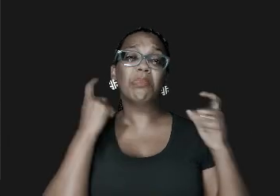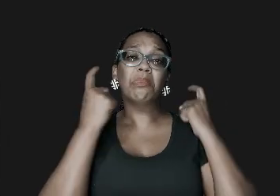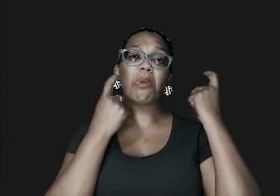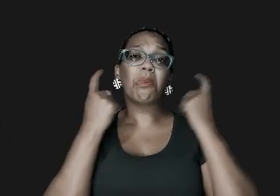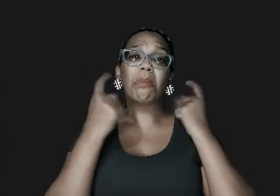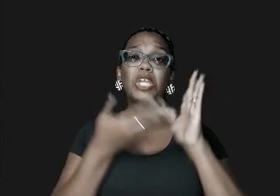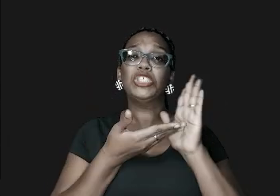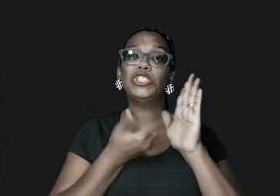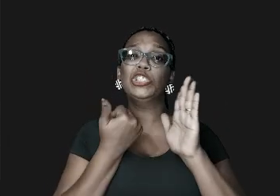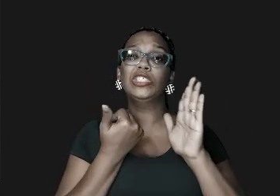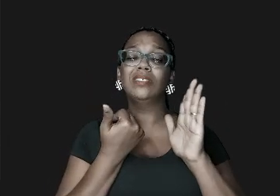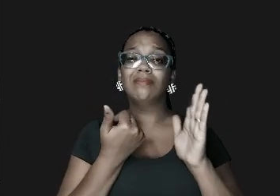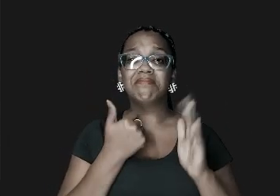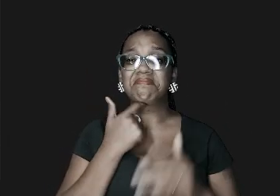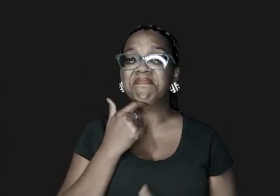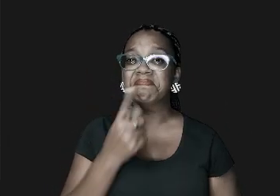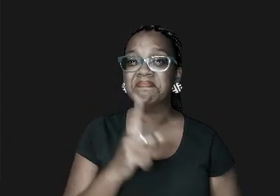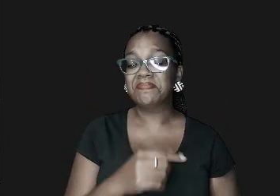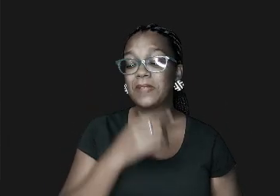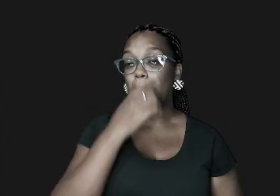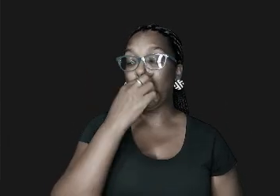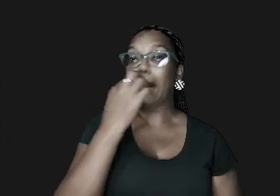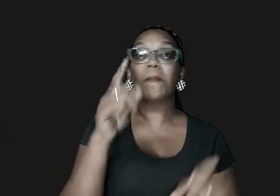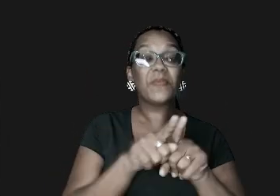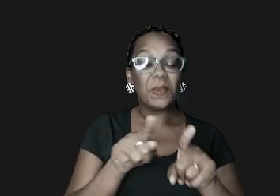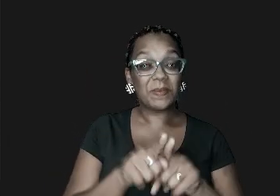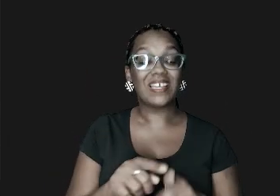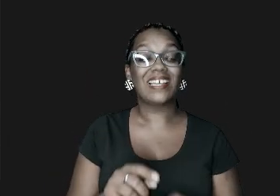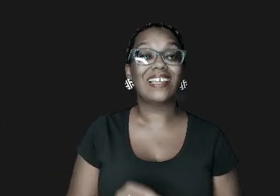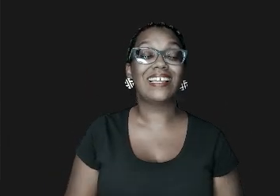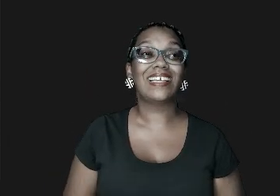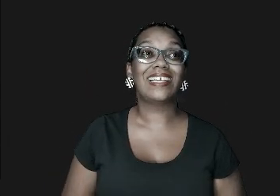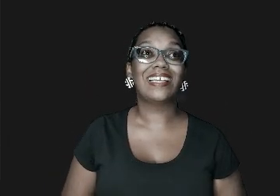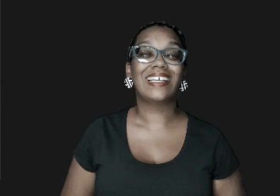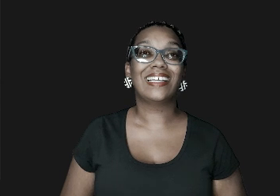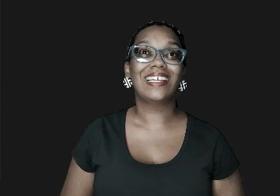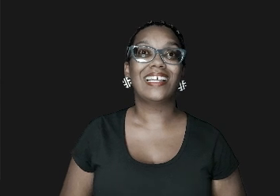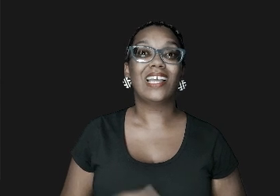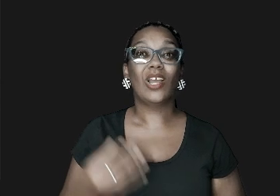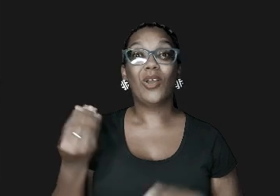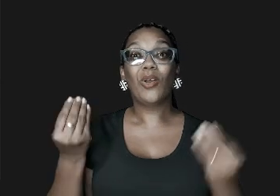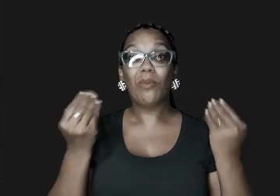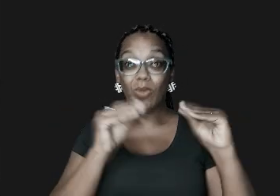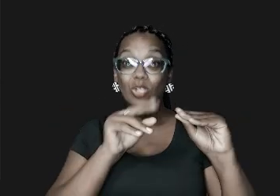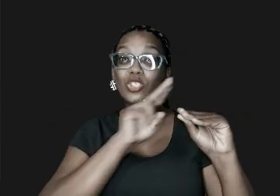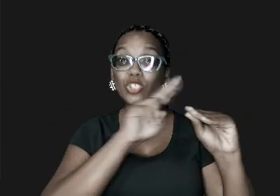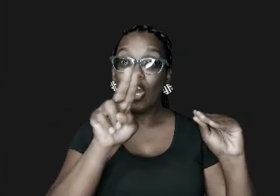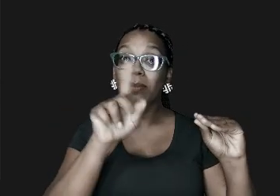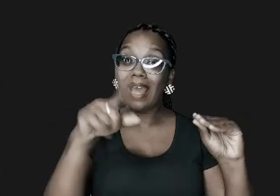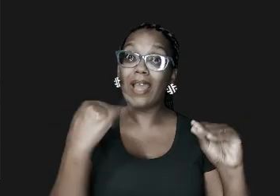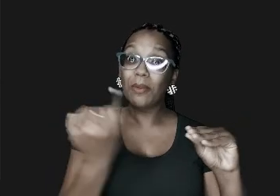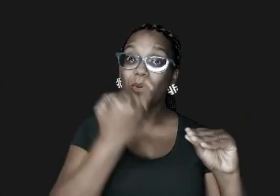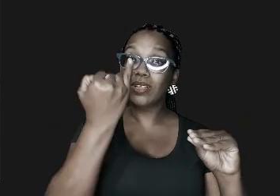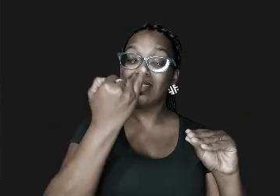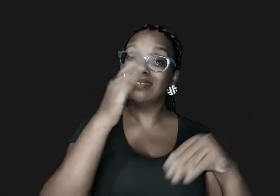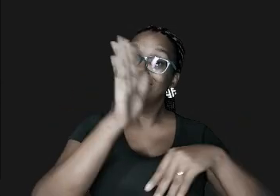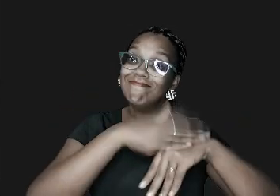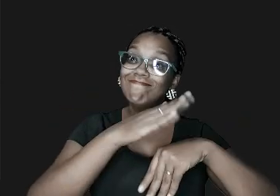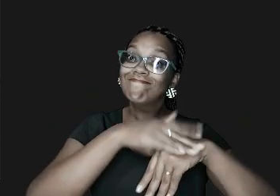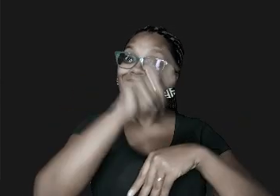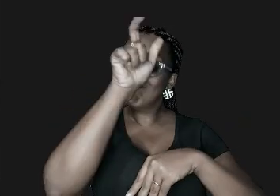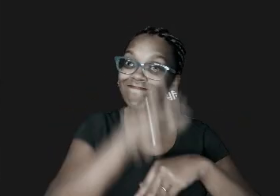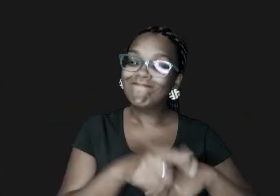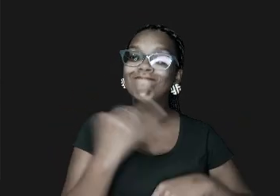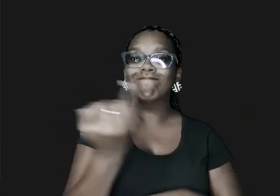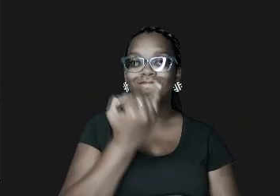cantos então não preocupei aqui de não nominar inclusive é nome